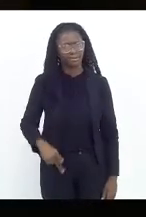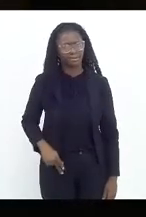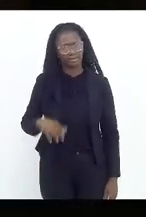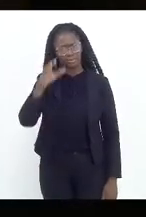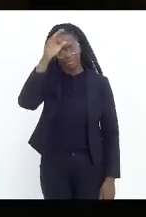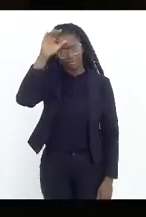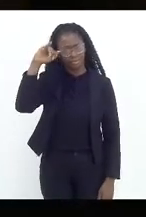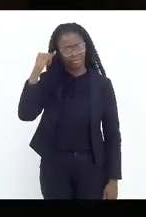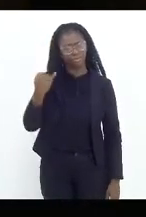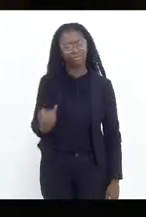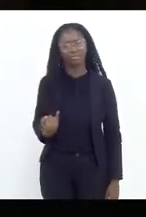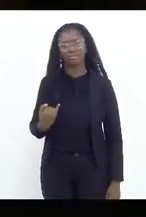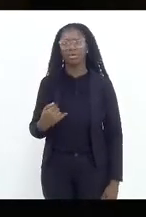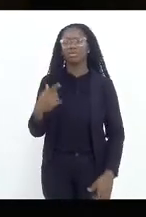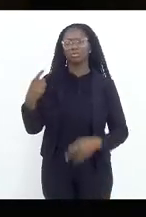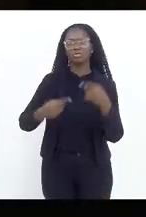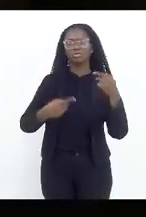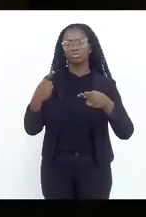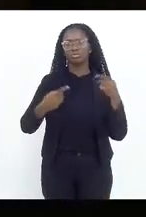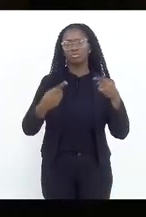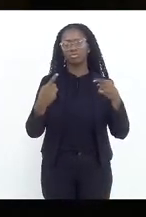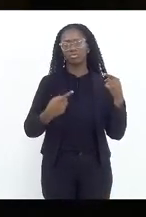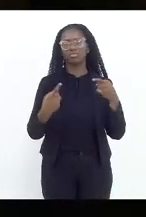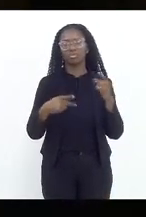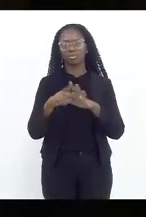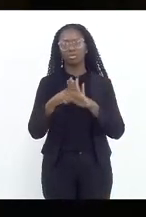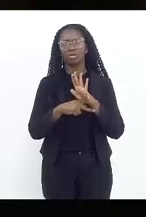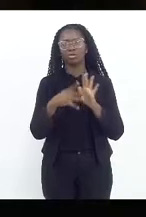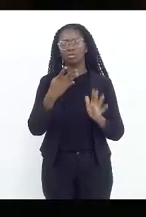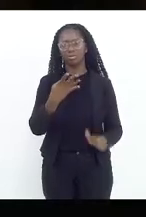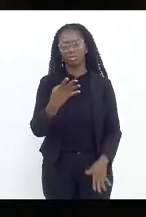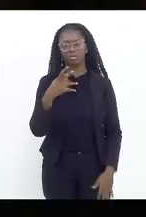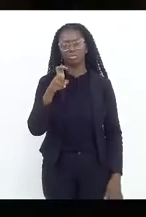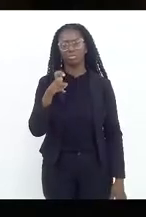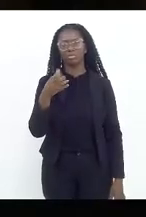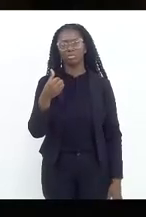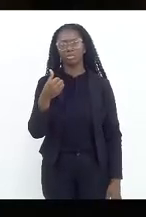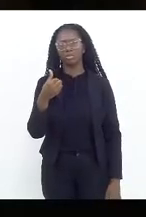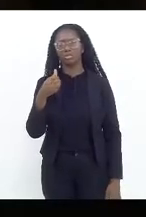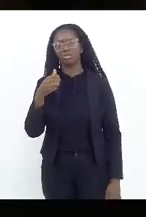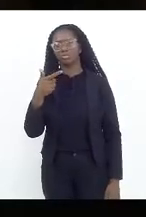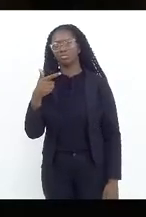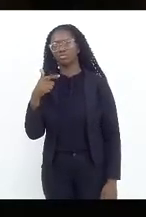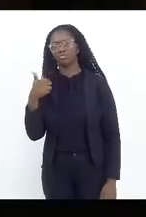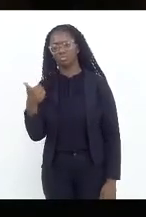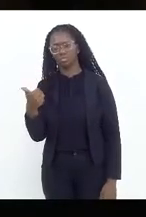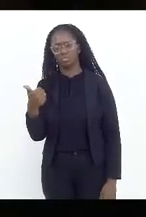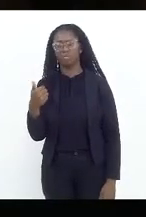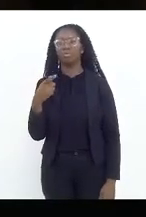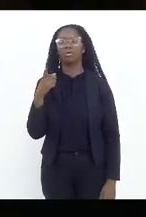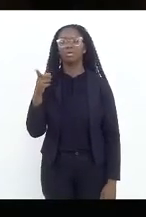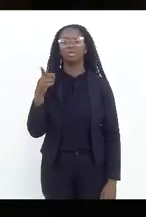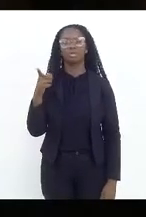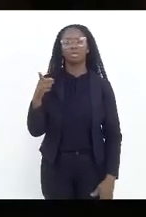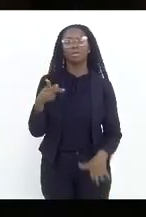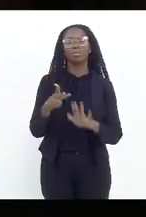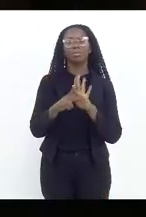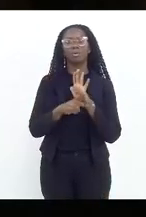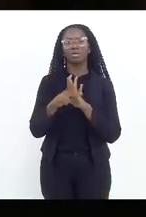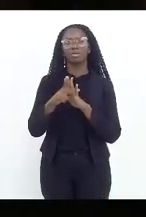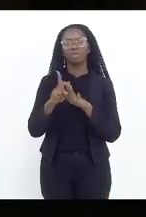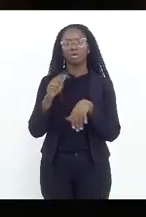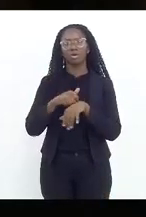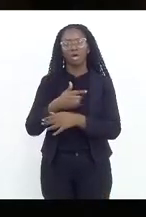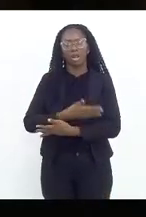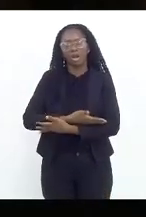lei 4695 de 2021 da excelentíssima deputada enfermeira Rejane, que institui o projeto Hora